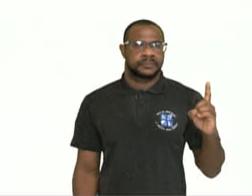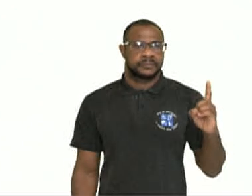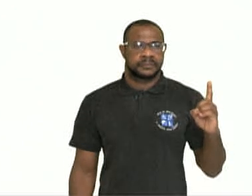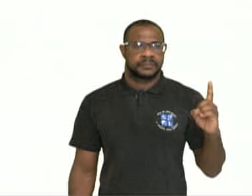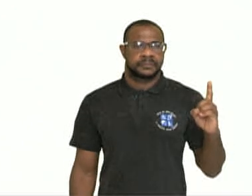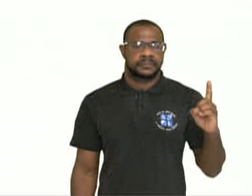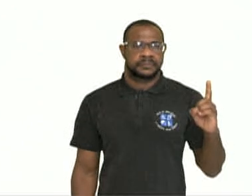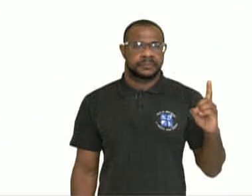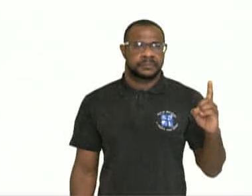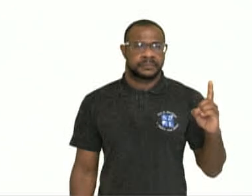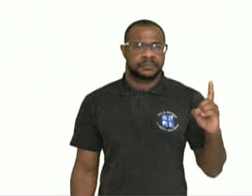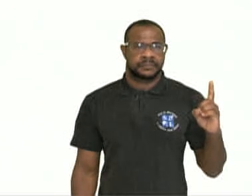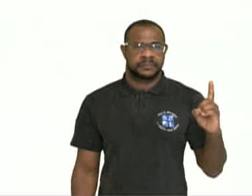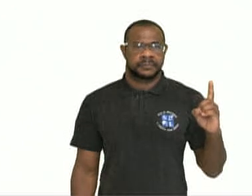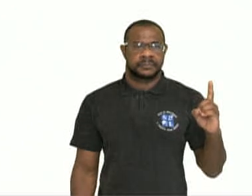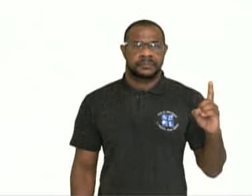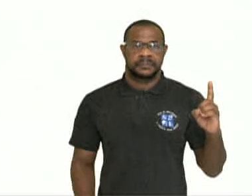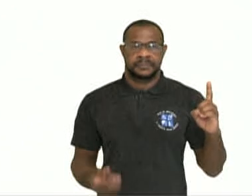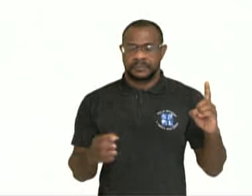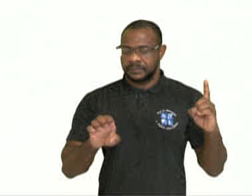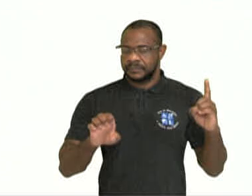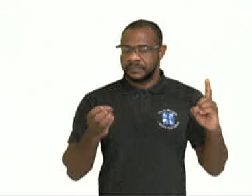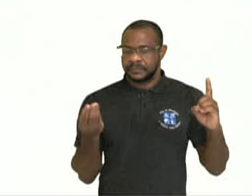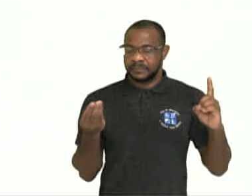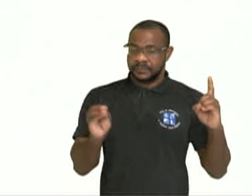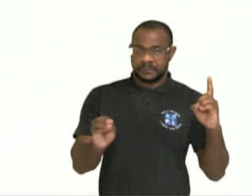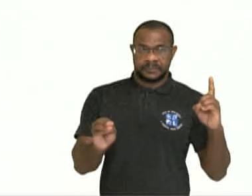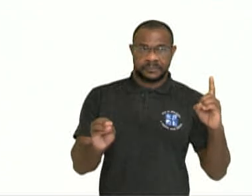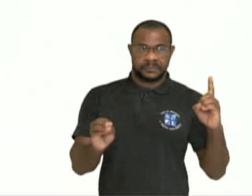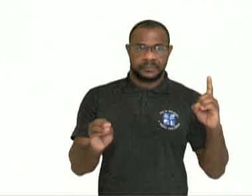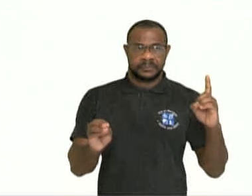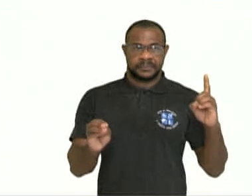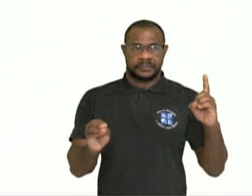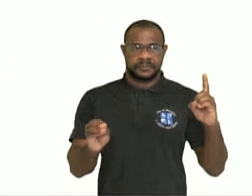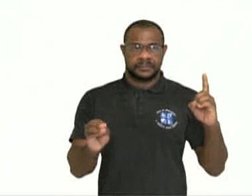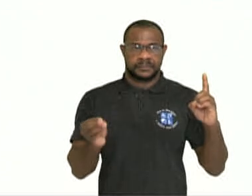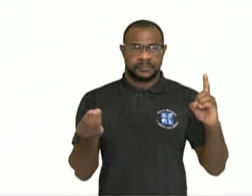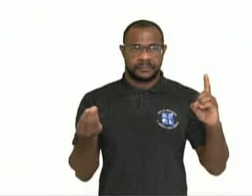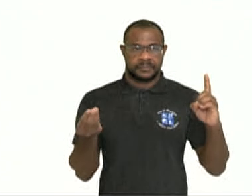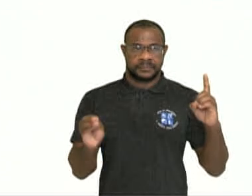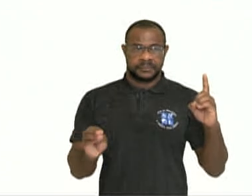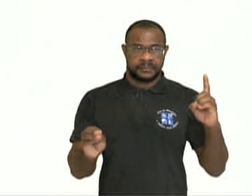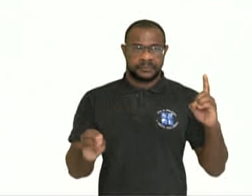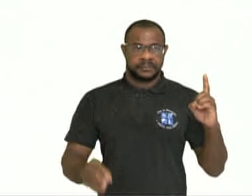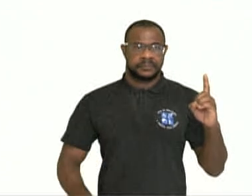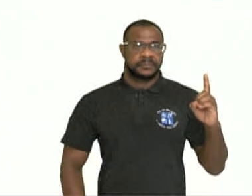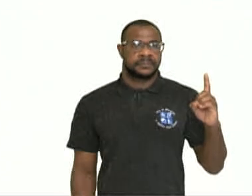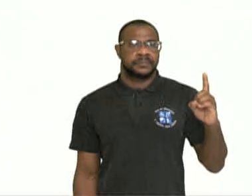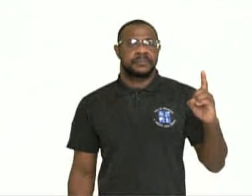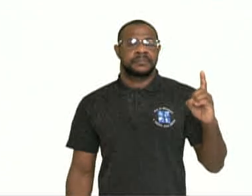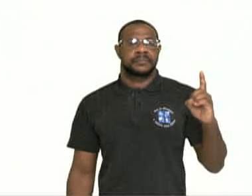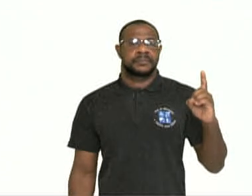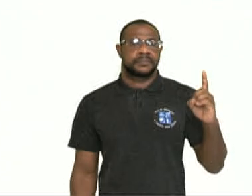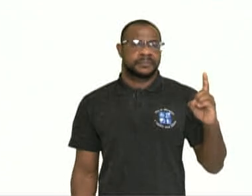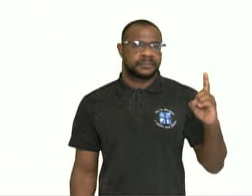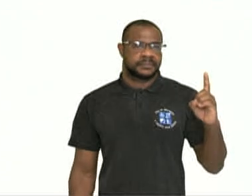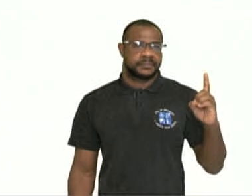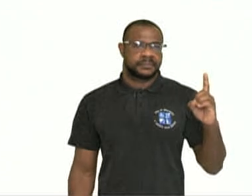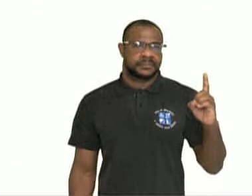hacerlo. Em la D, Carlos e Ignacio, como Ignacio empieza com I, utilizamos